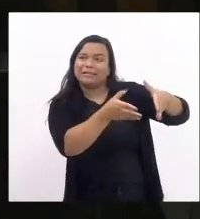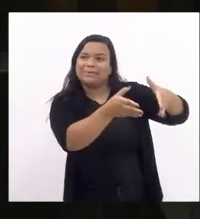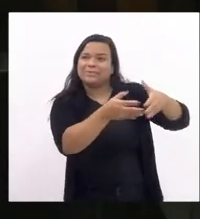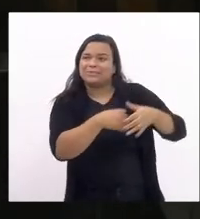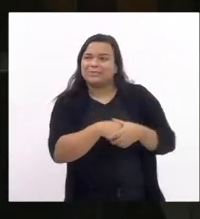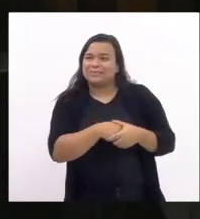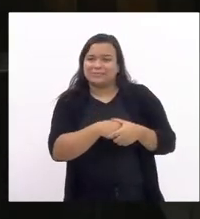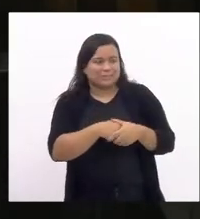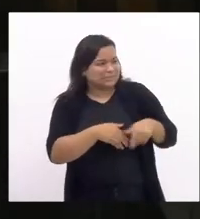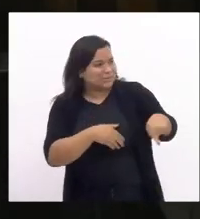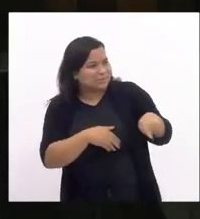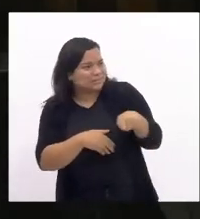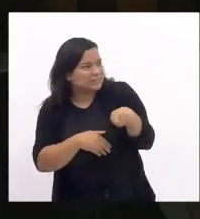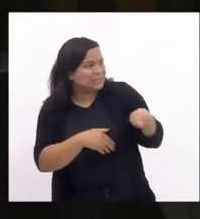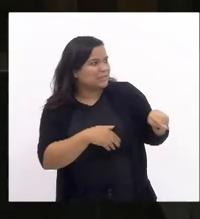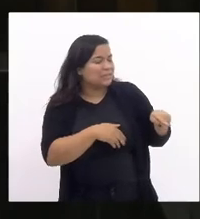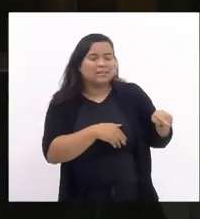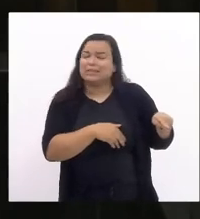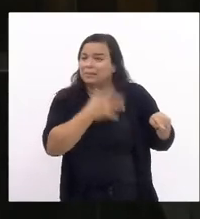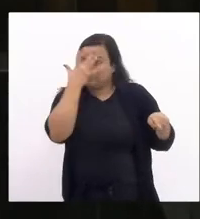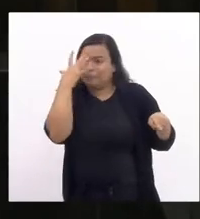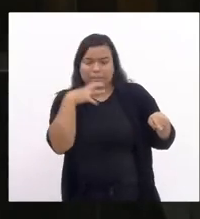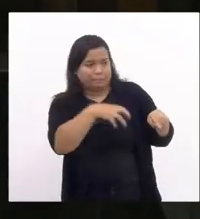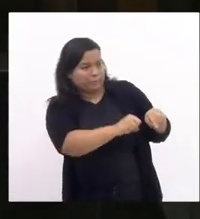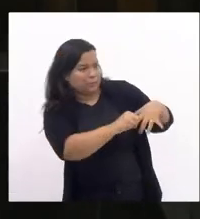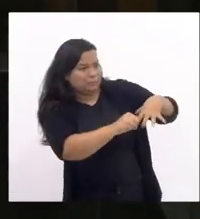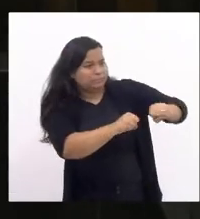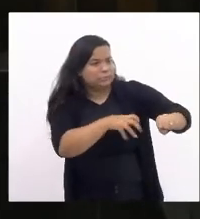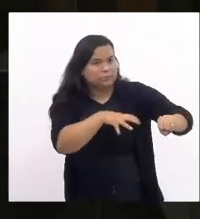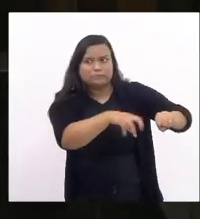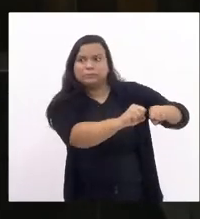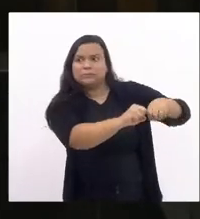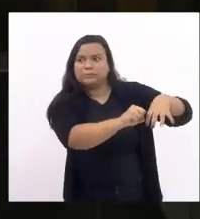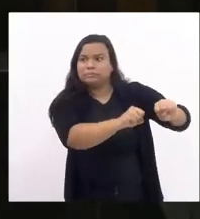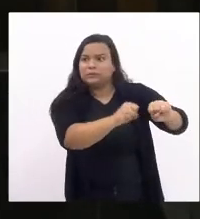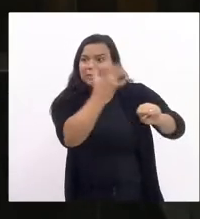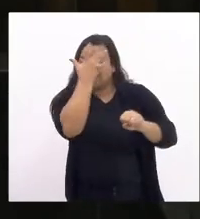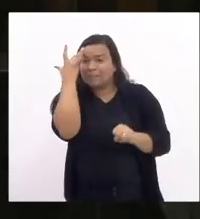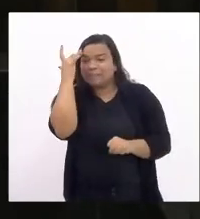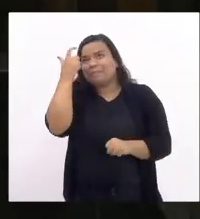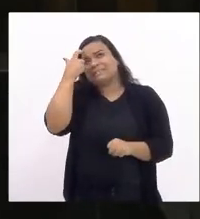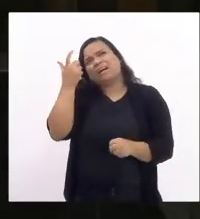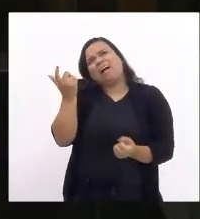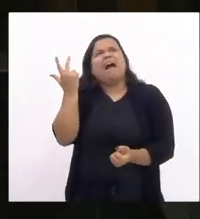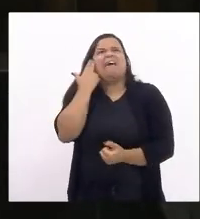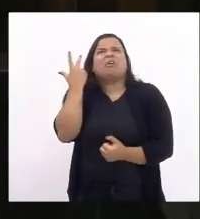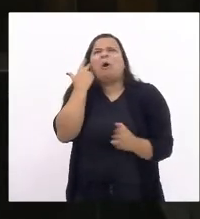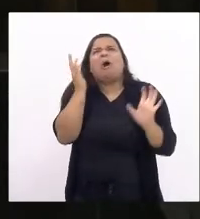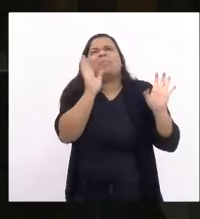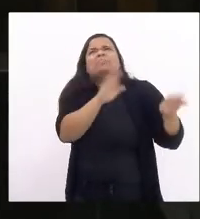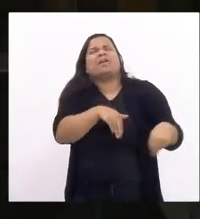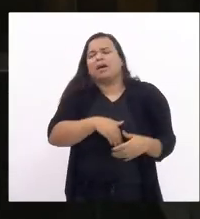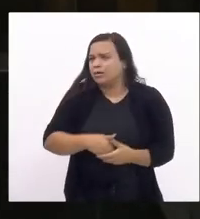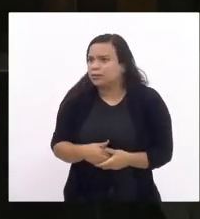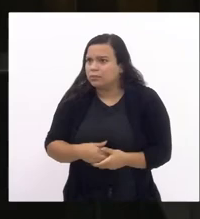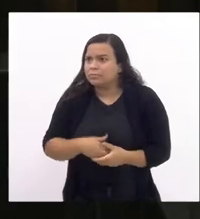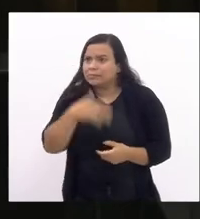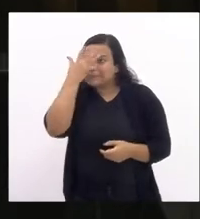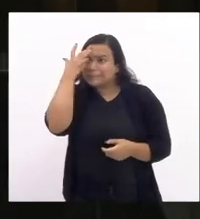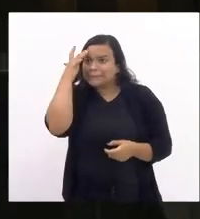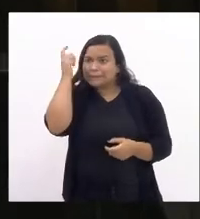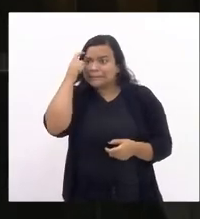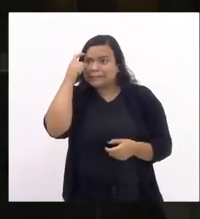posse. A gente meio que vai tratando como natural que as pessoas vivam em